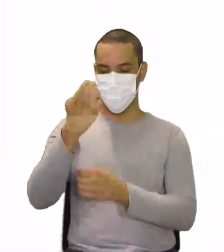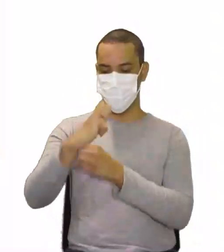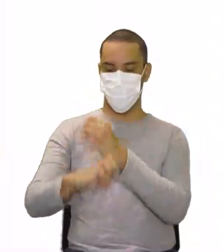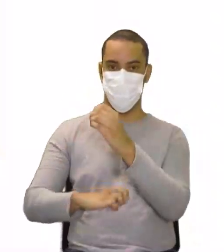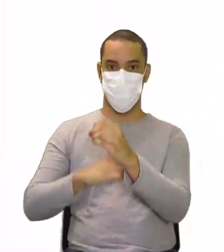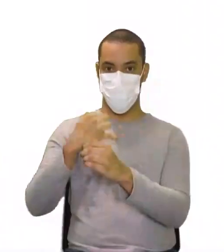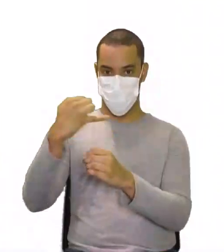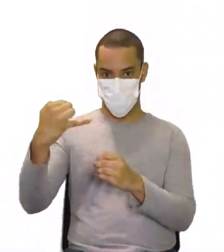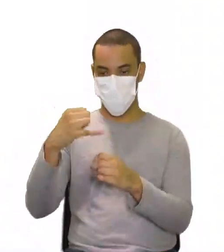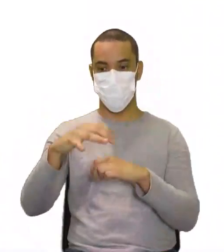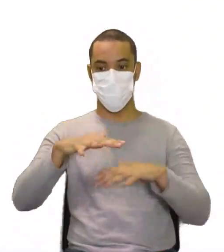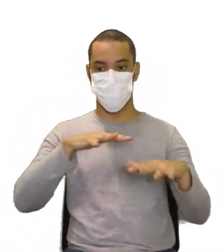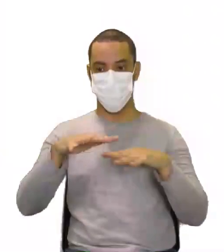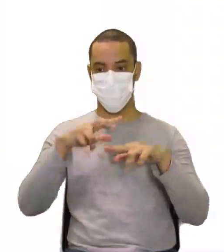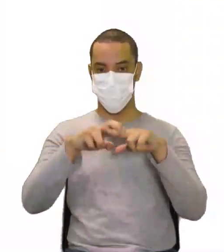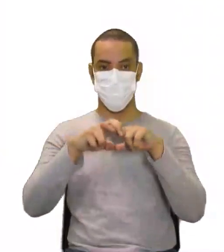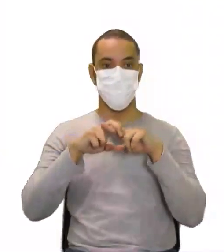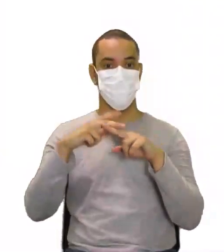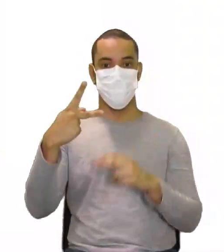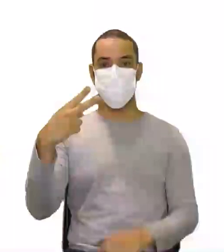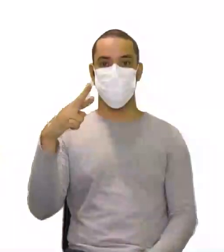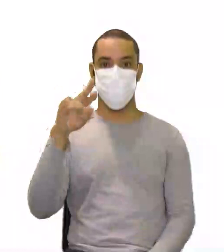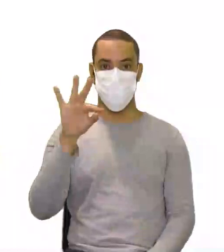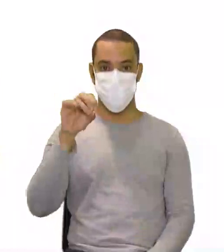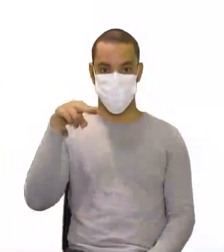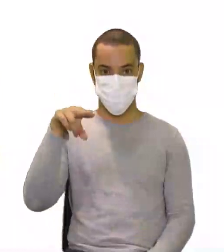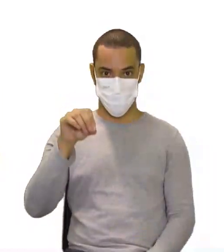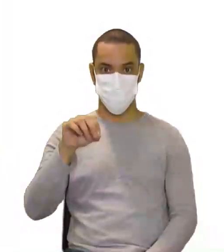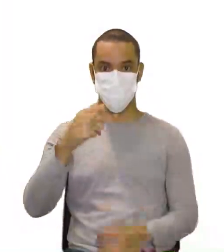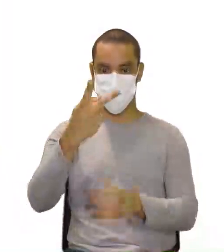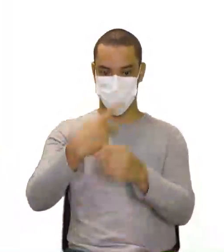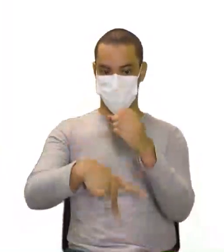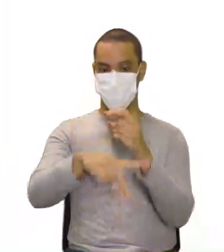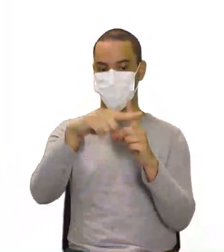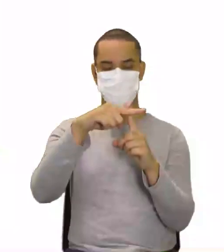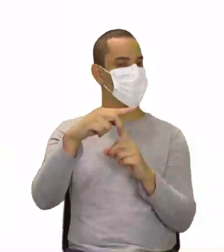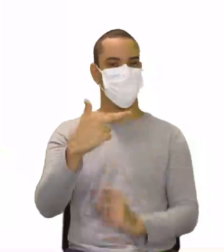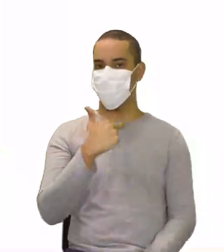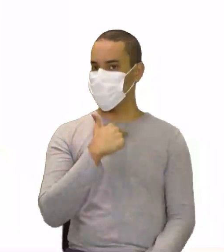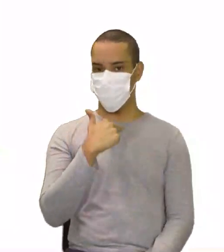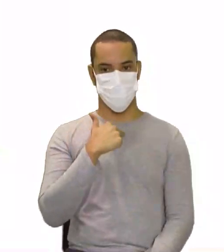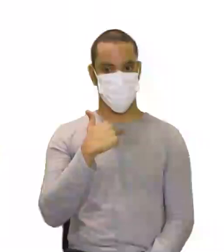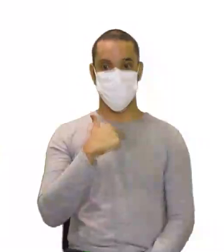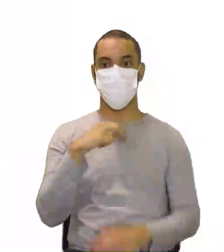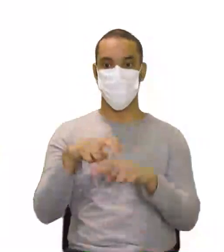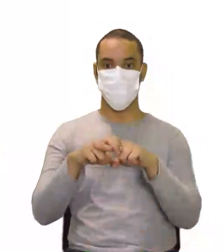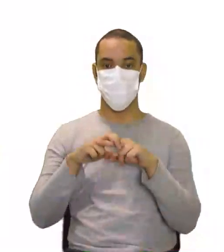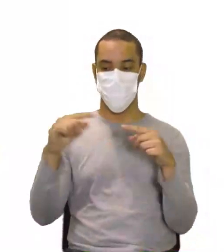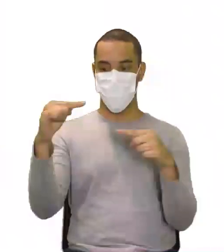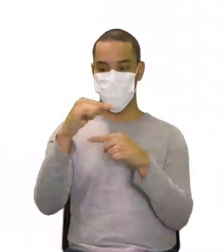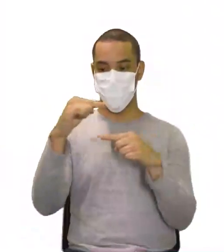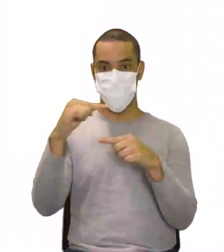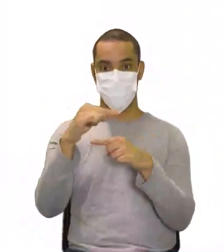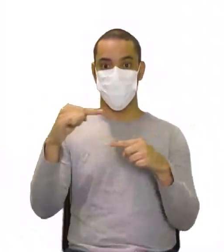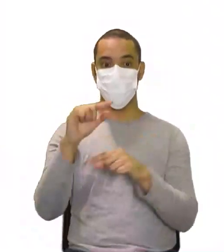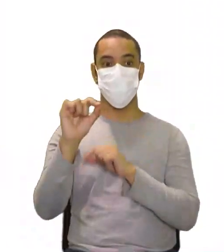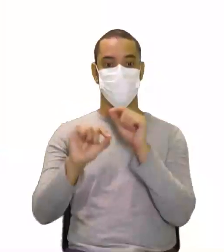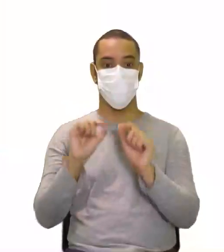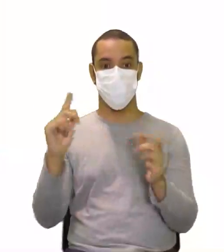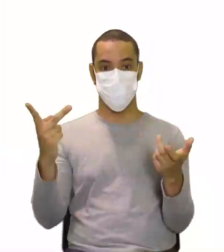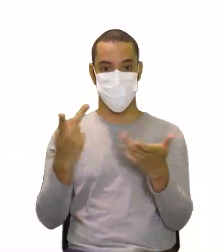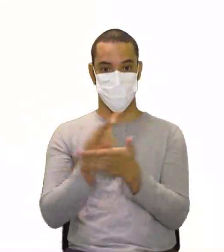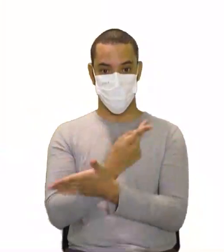né? Que o próton ele não pode se mexer porque está no núcleo. Para a extremidade da barra, polarizando, ficando praticamente